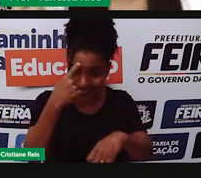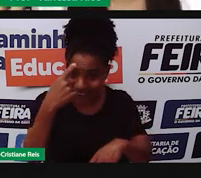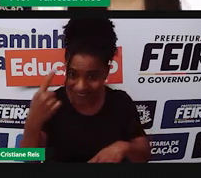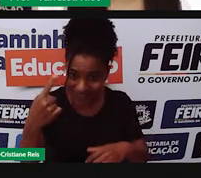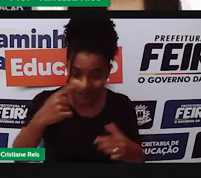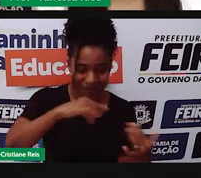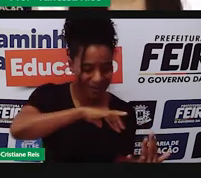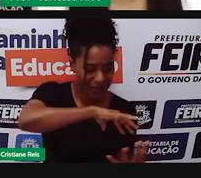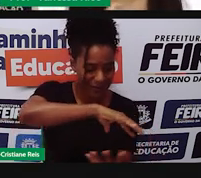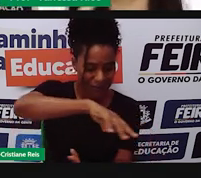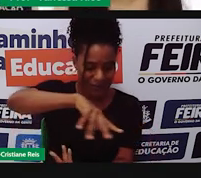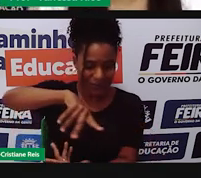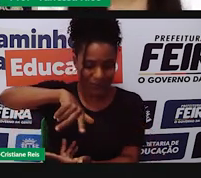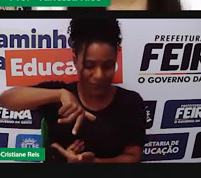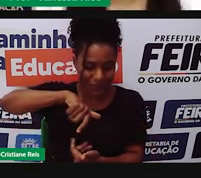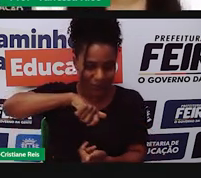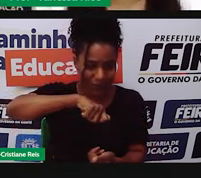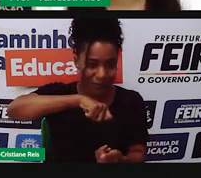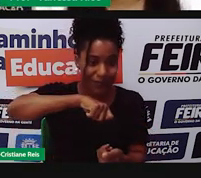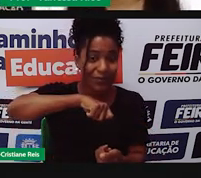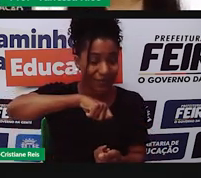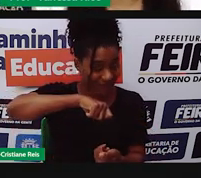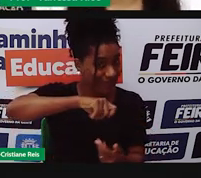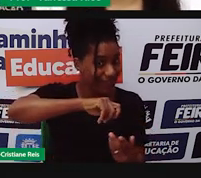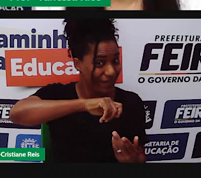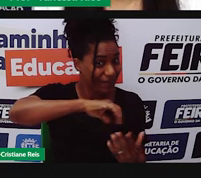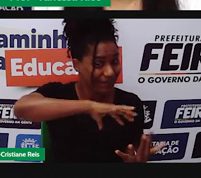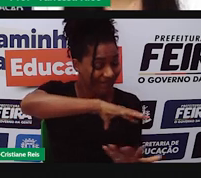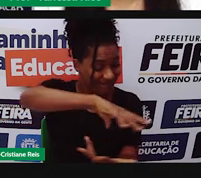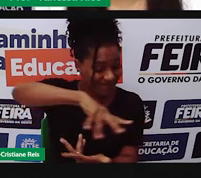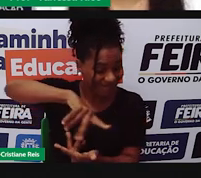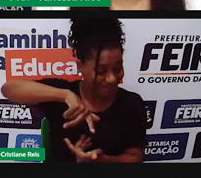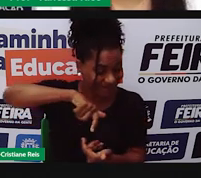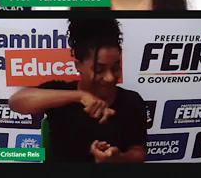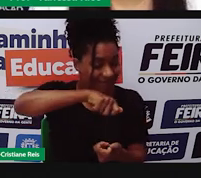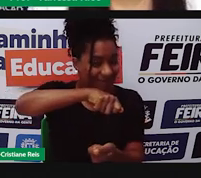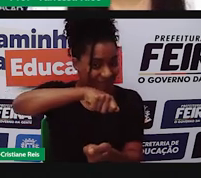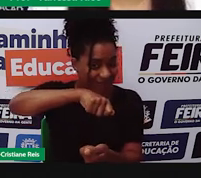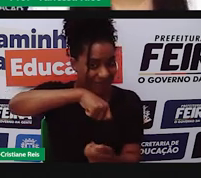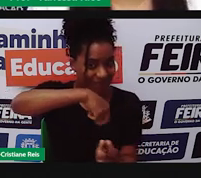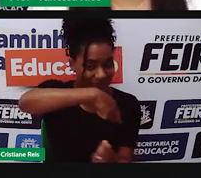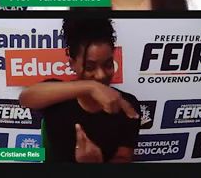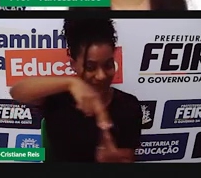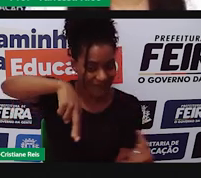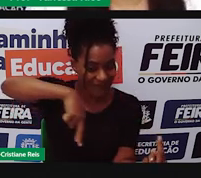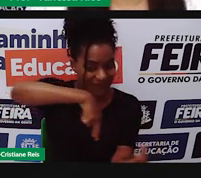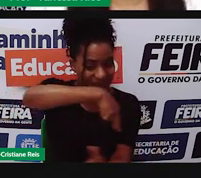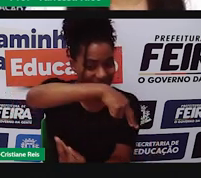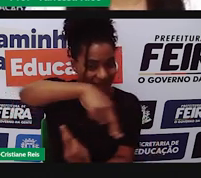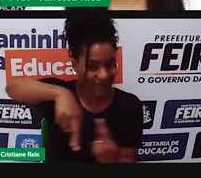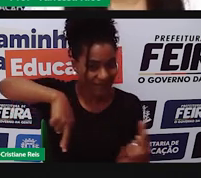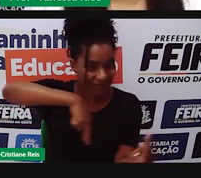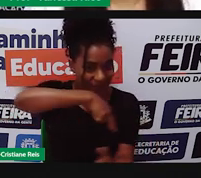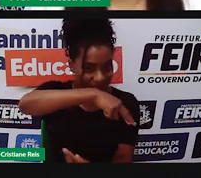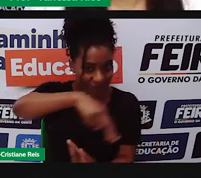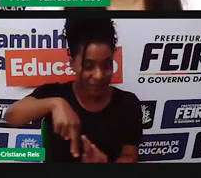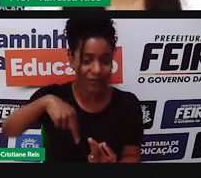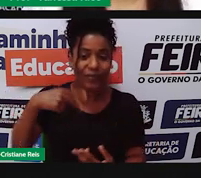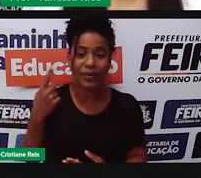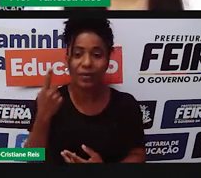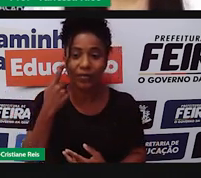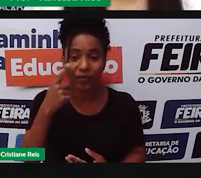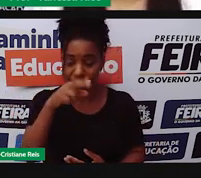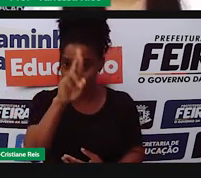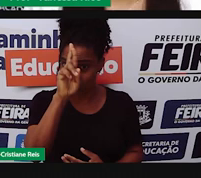em torno dela mesma, um movimento de rotação. Mas aí o relógio analógico, ele vai só até o número